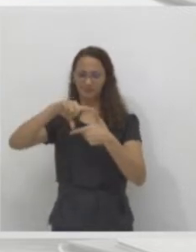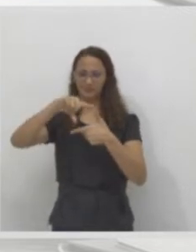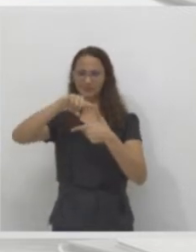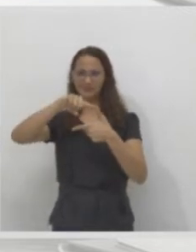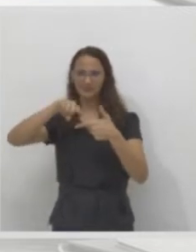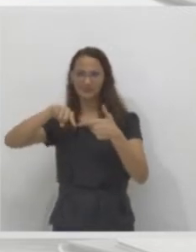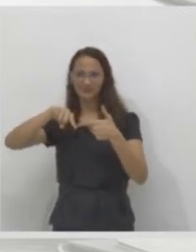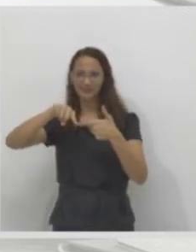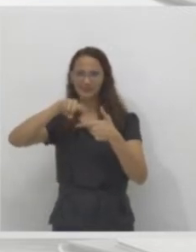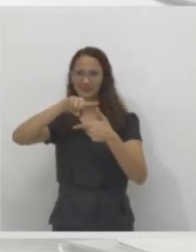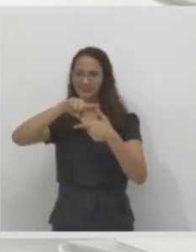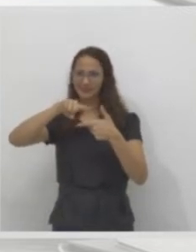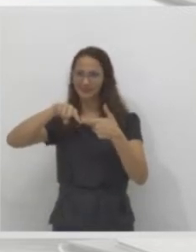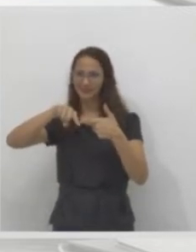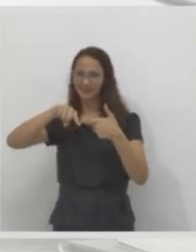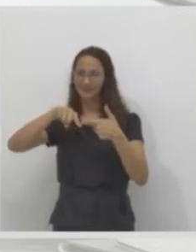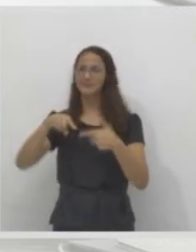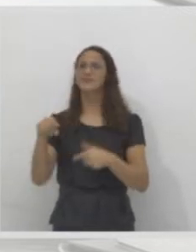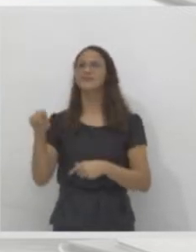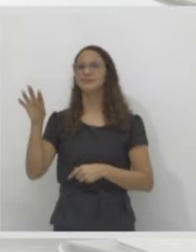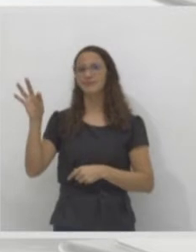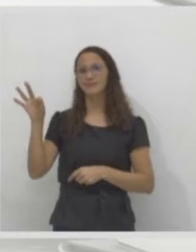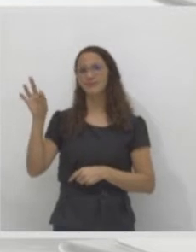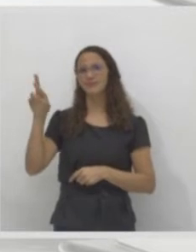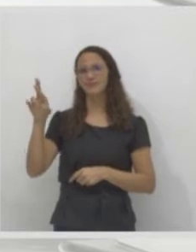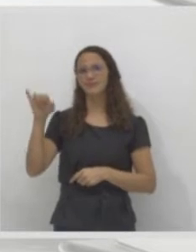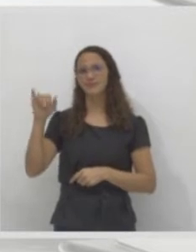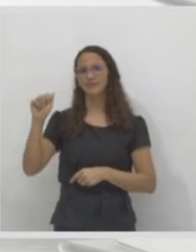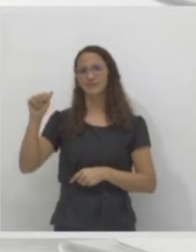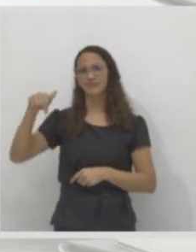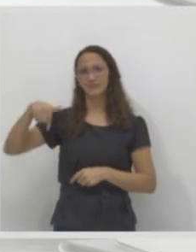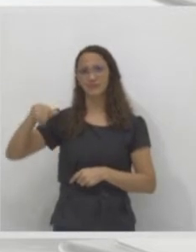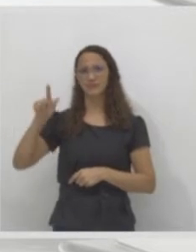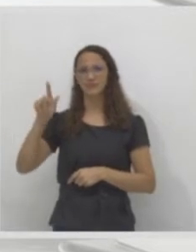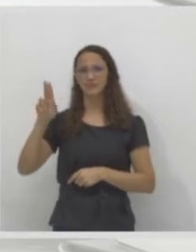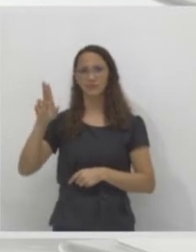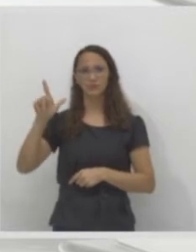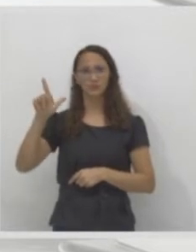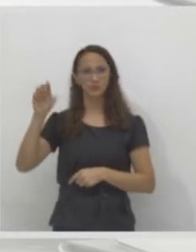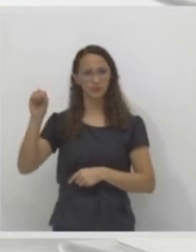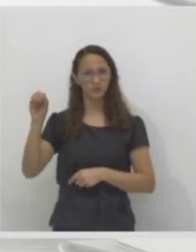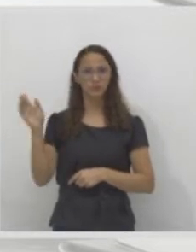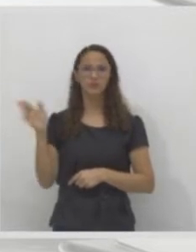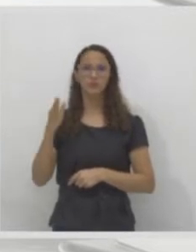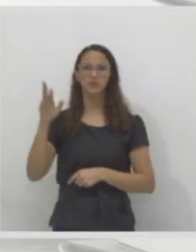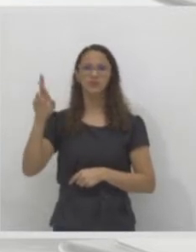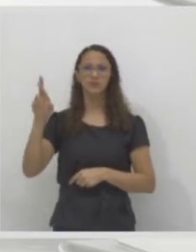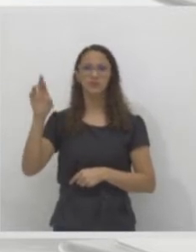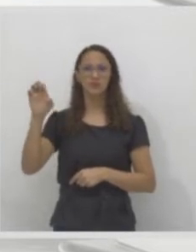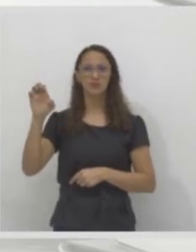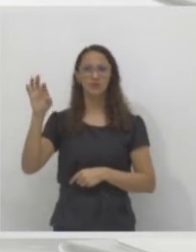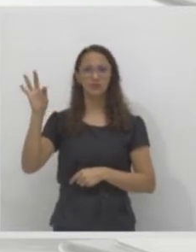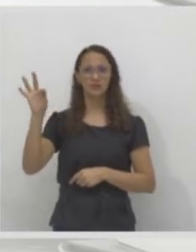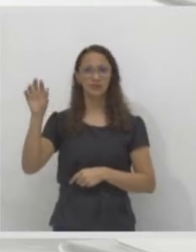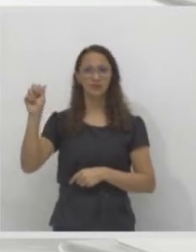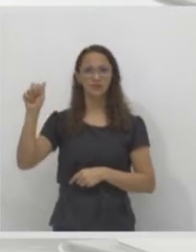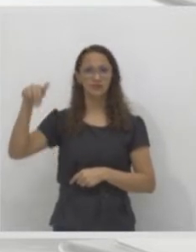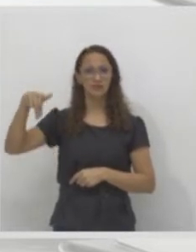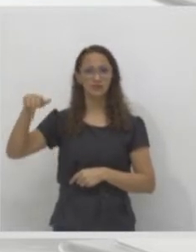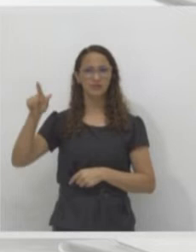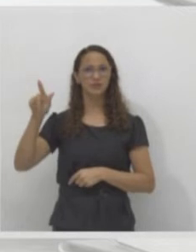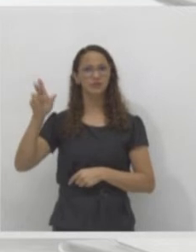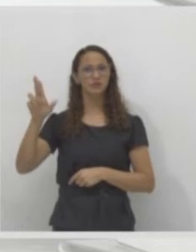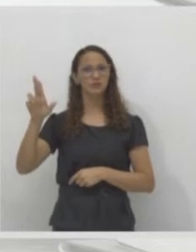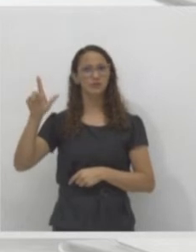tenham o máximo de atenção. Quem tiver o livro em casa, depois revise ou assista a aula novamente,